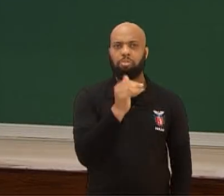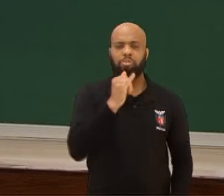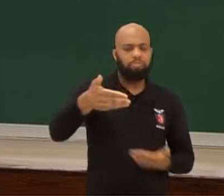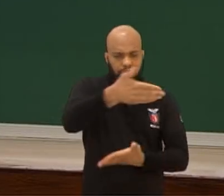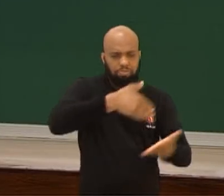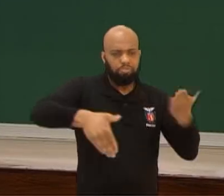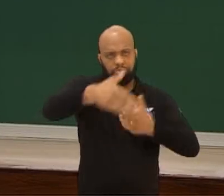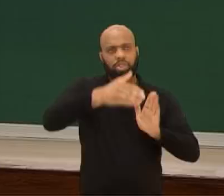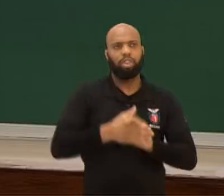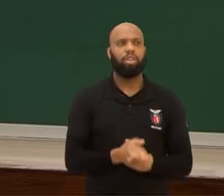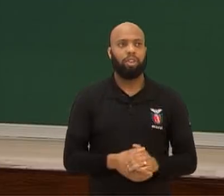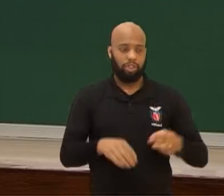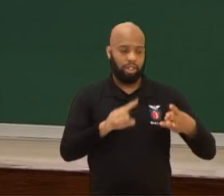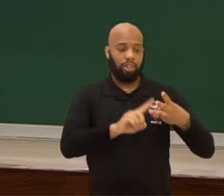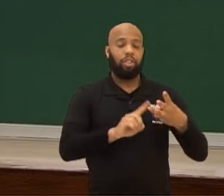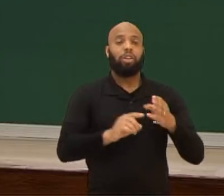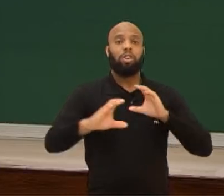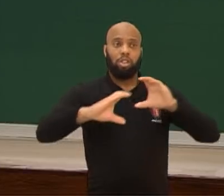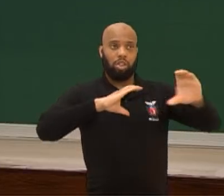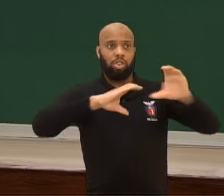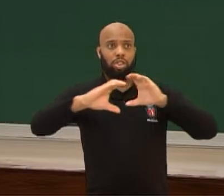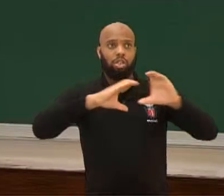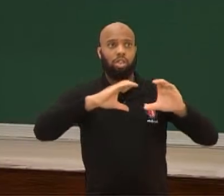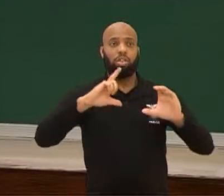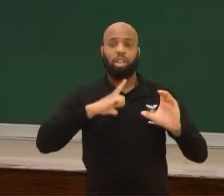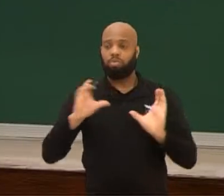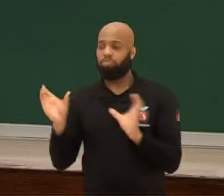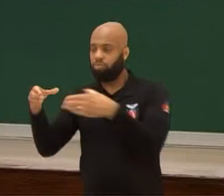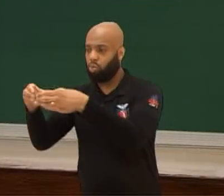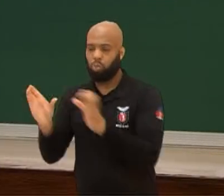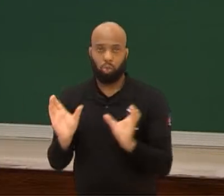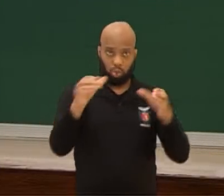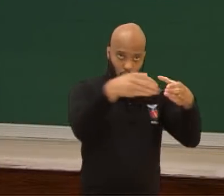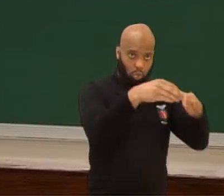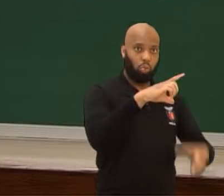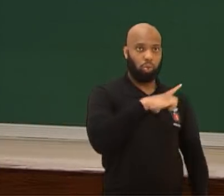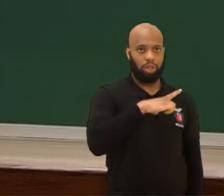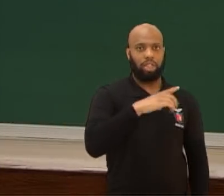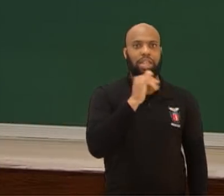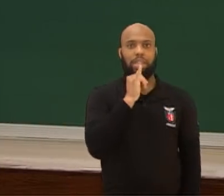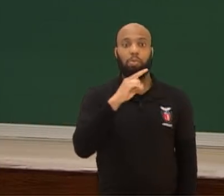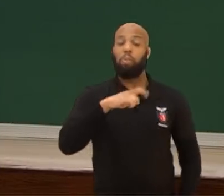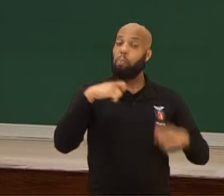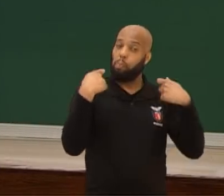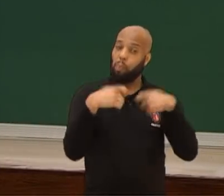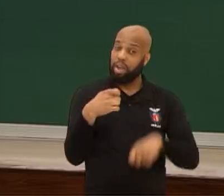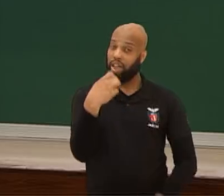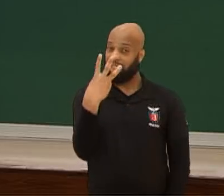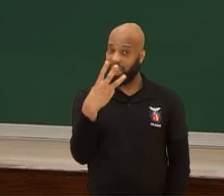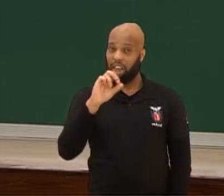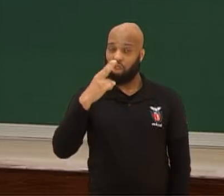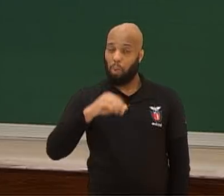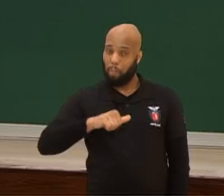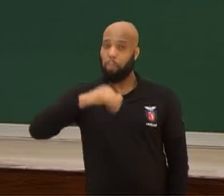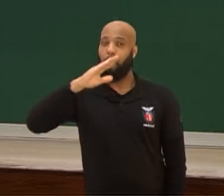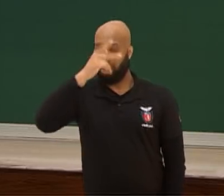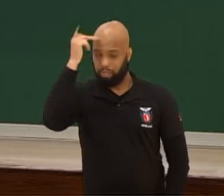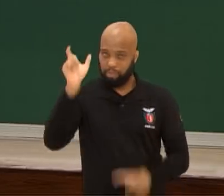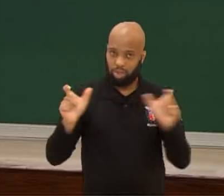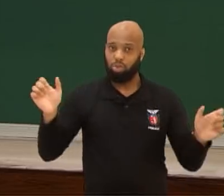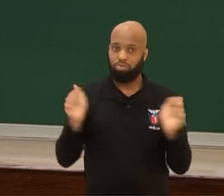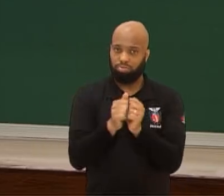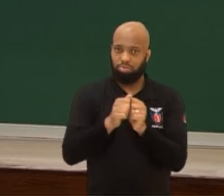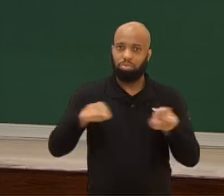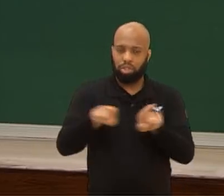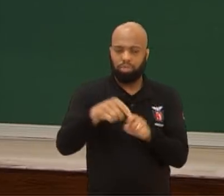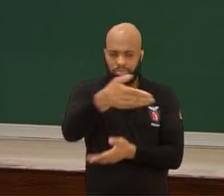interagindo. A comunicação em grupos, que acontece entre 3 ou mais pessoas, e aí várias pessoas participam